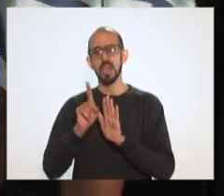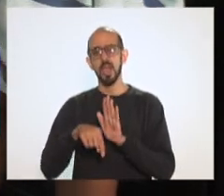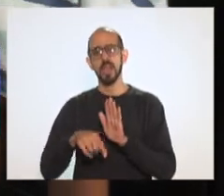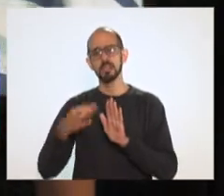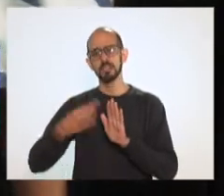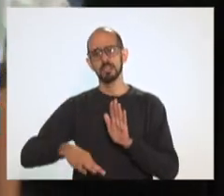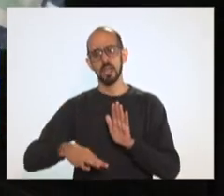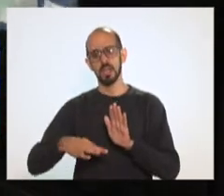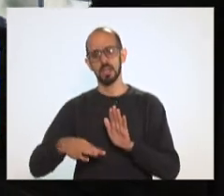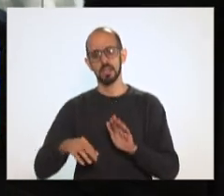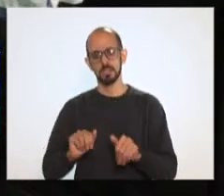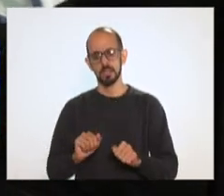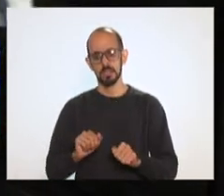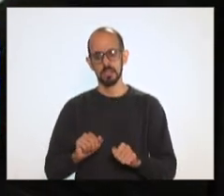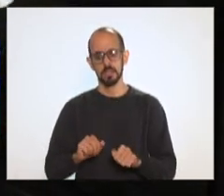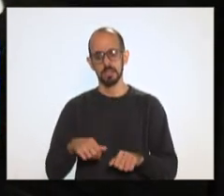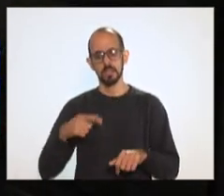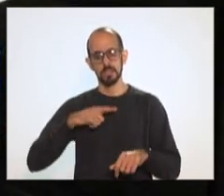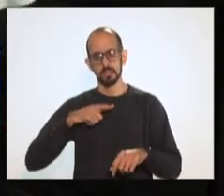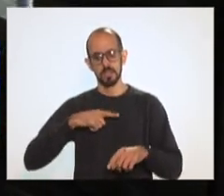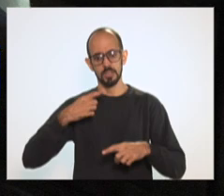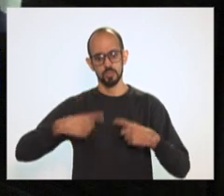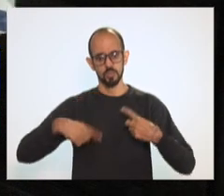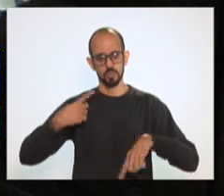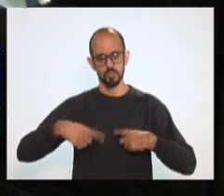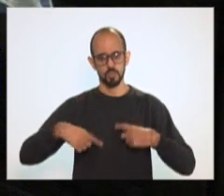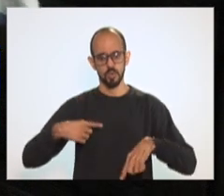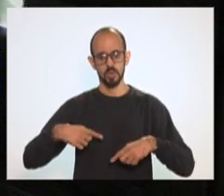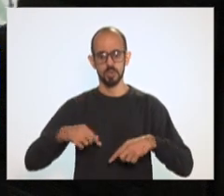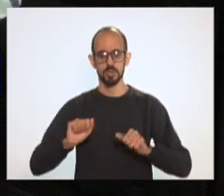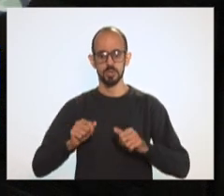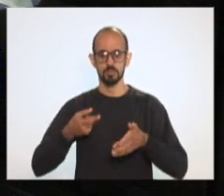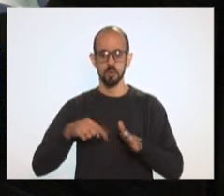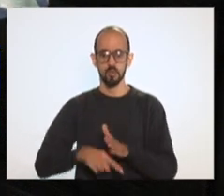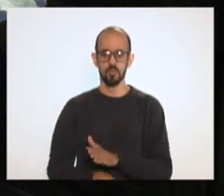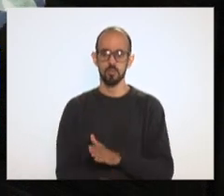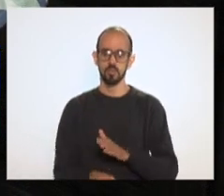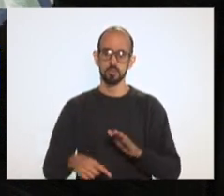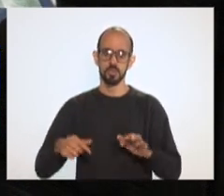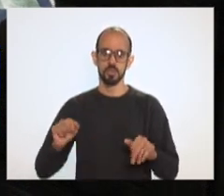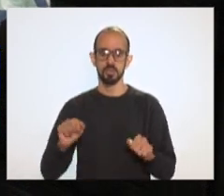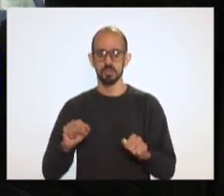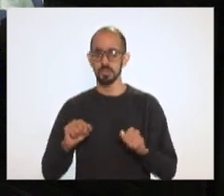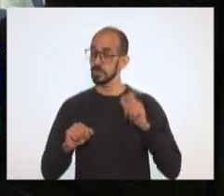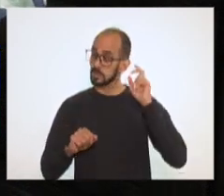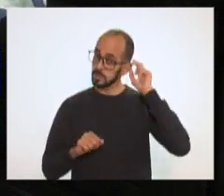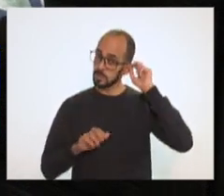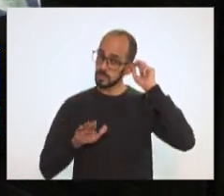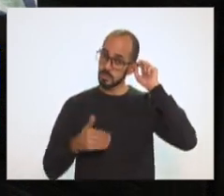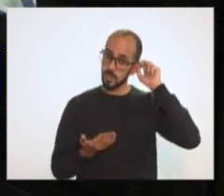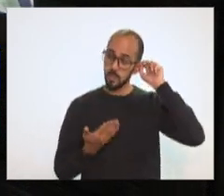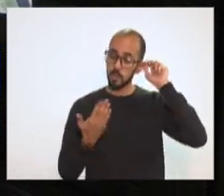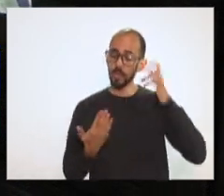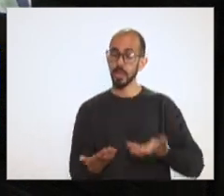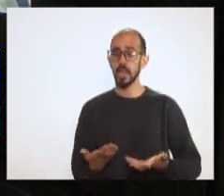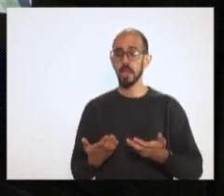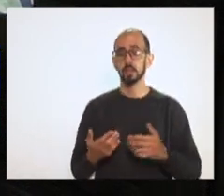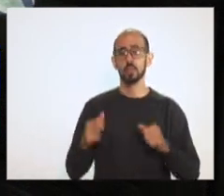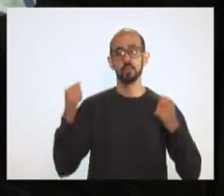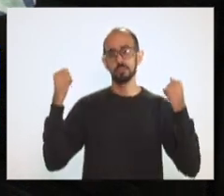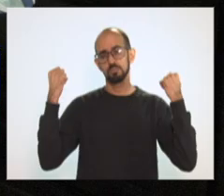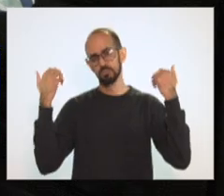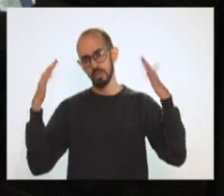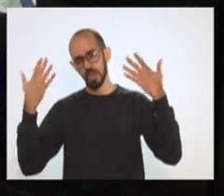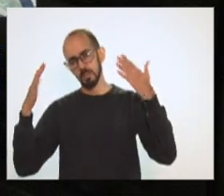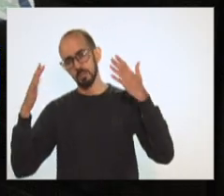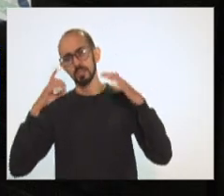LERJ com base em discussões que aprofundaram a nossa proposta de modificação da legislação então eu quero cumprimentar a deputada Marta Rocha